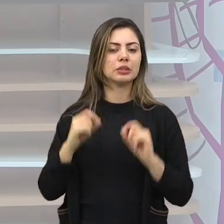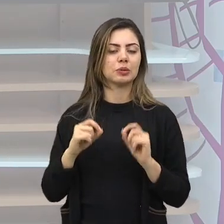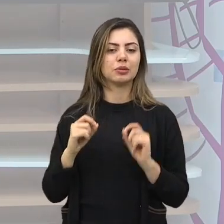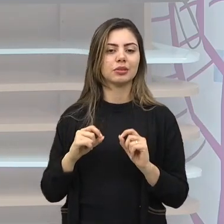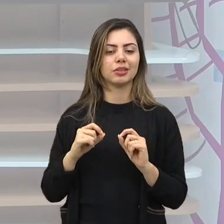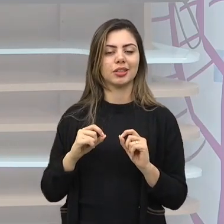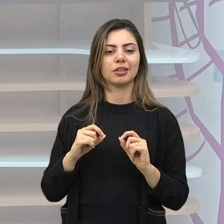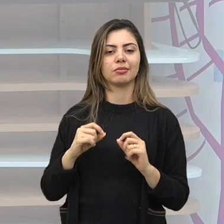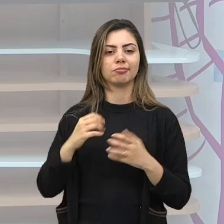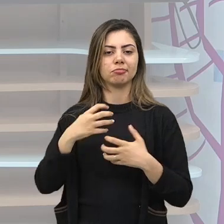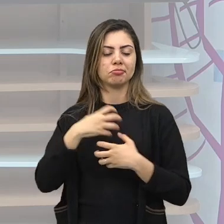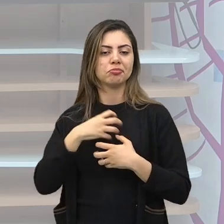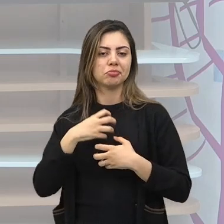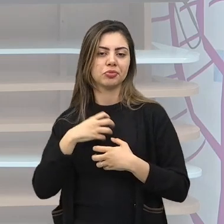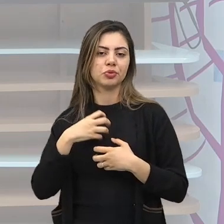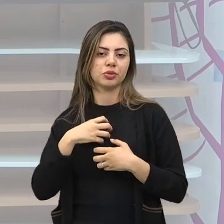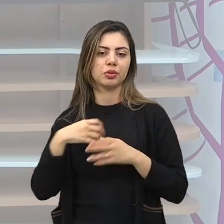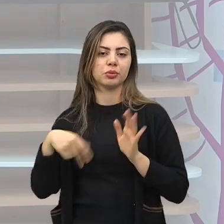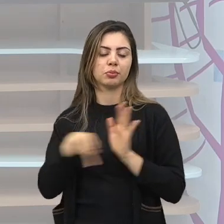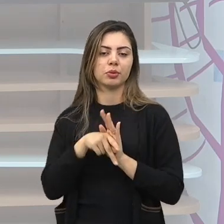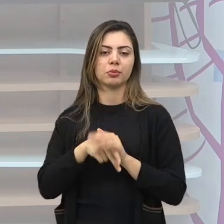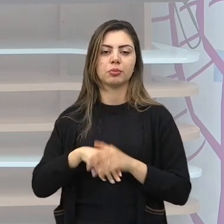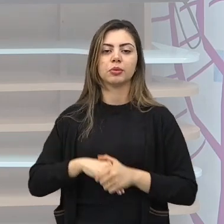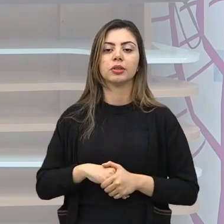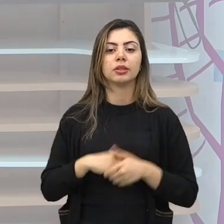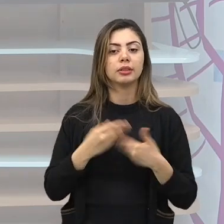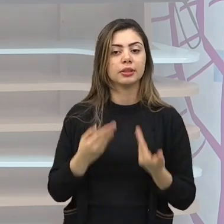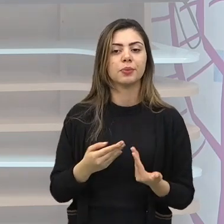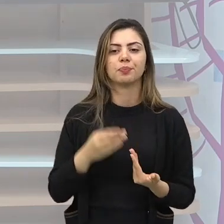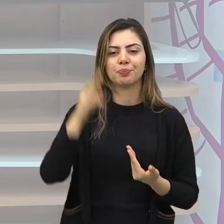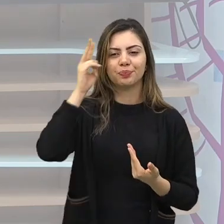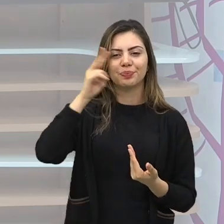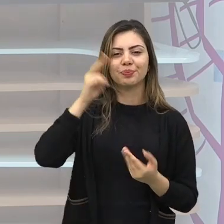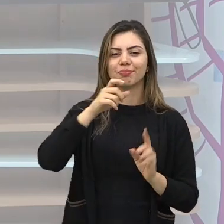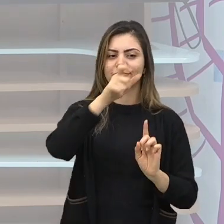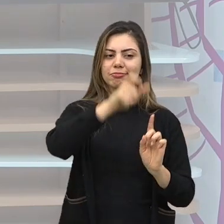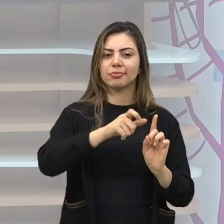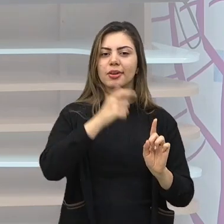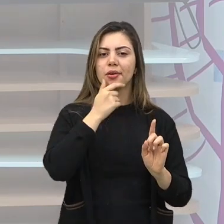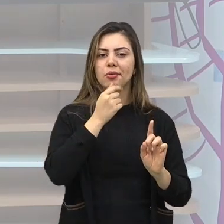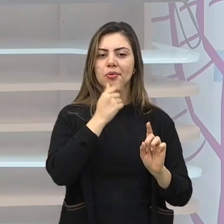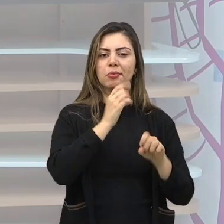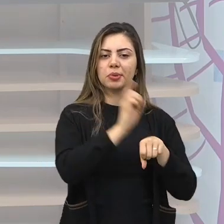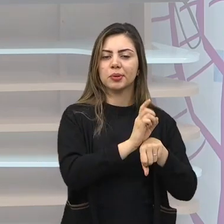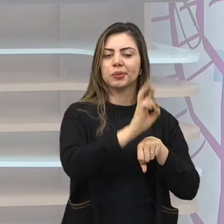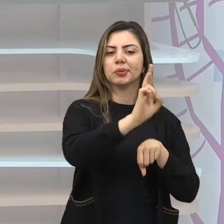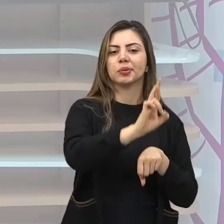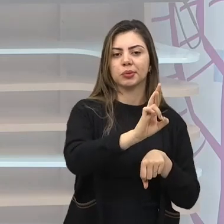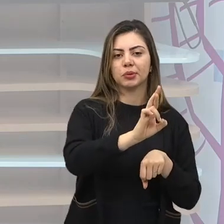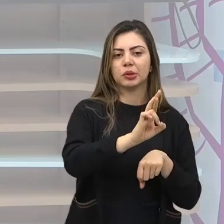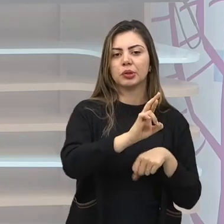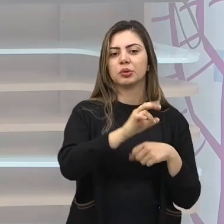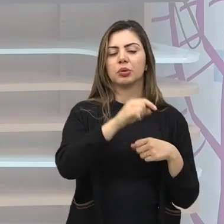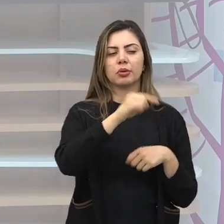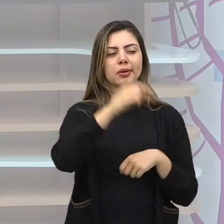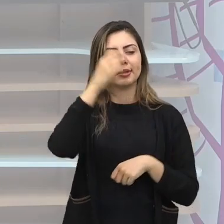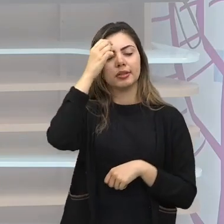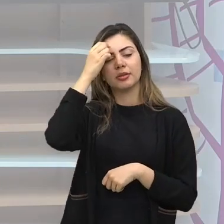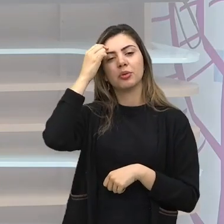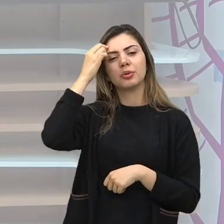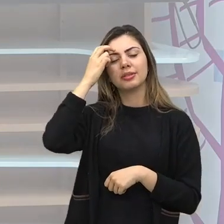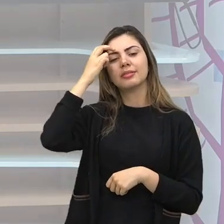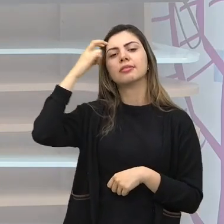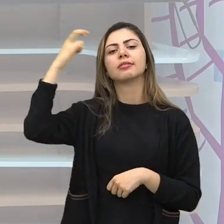humana. Certinho? Aquele personagem lá, o Dr. Bacamarte, um sábio, um discípulo